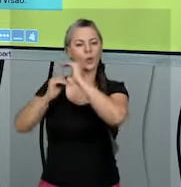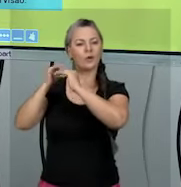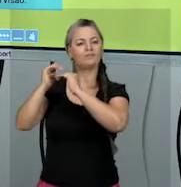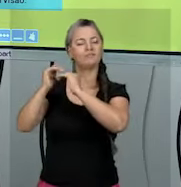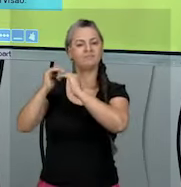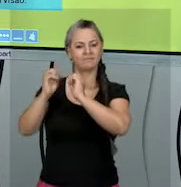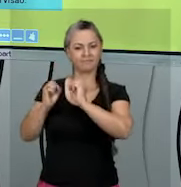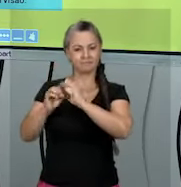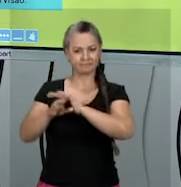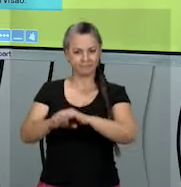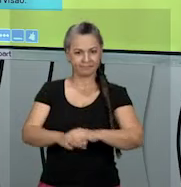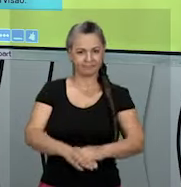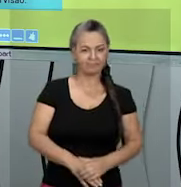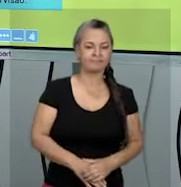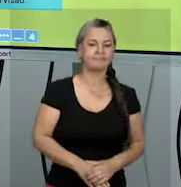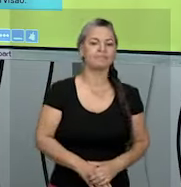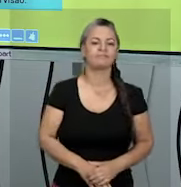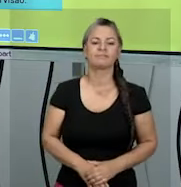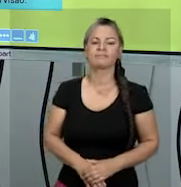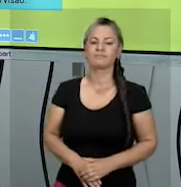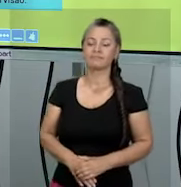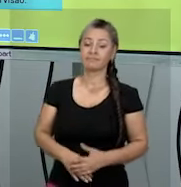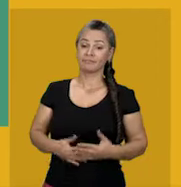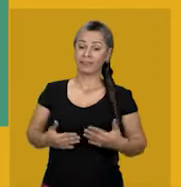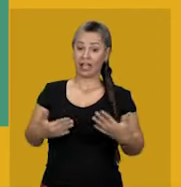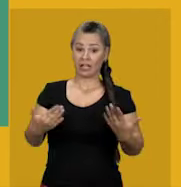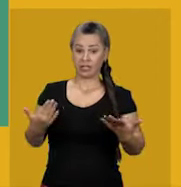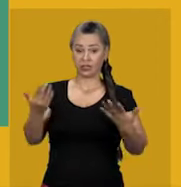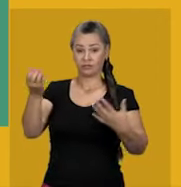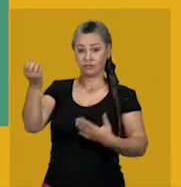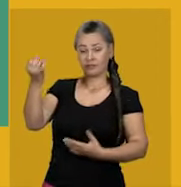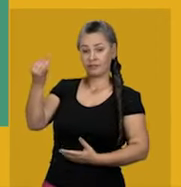Vamos falar um pouco então sobre a saúde do nosso sistema nervoso?